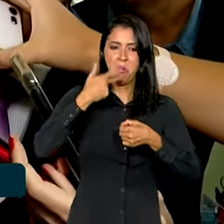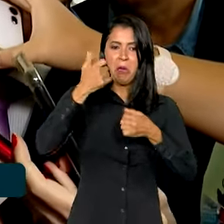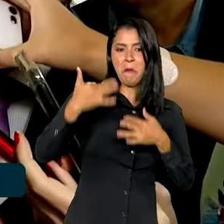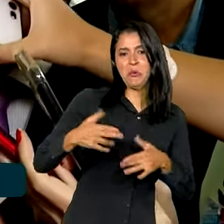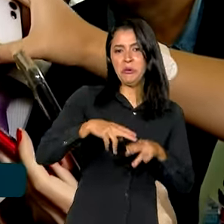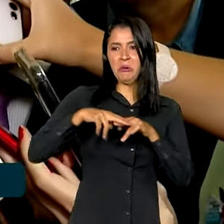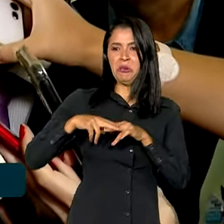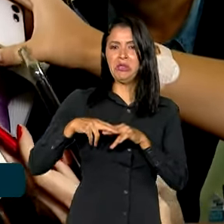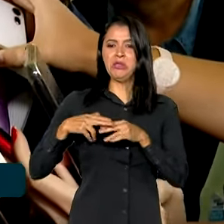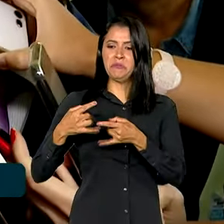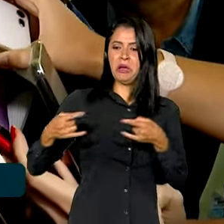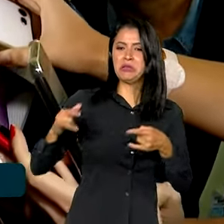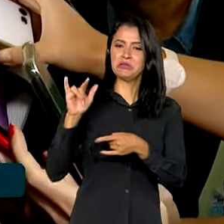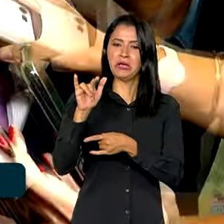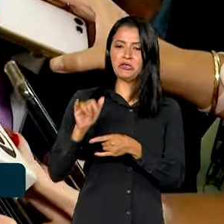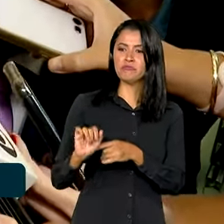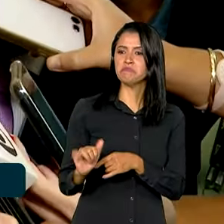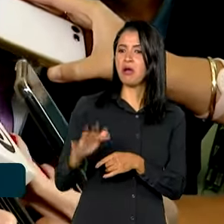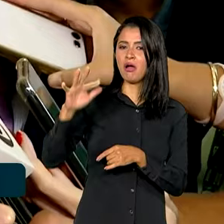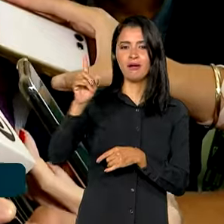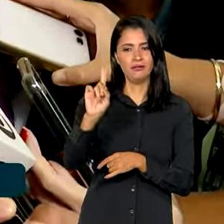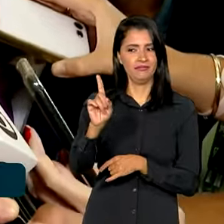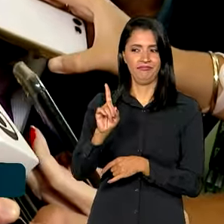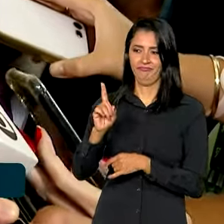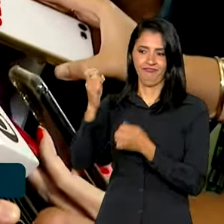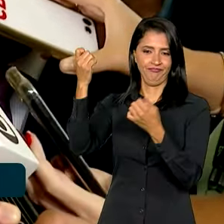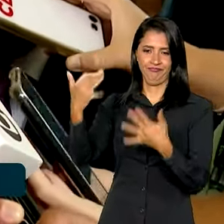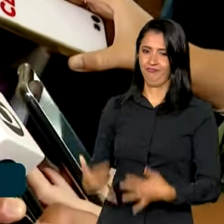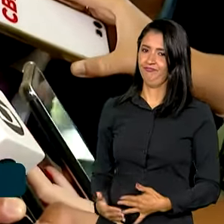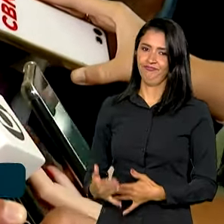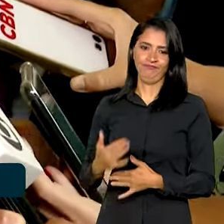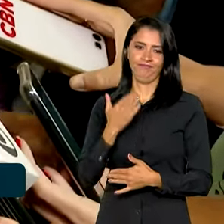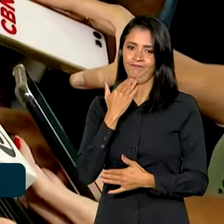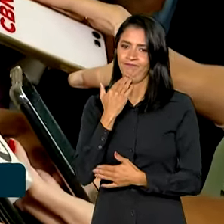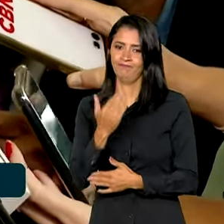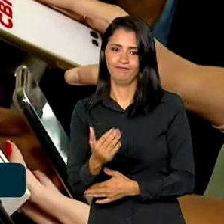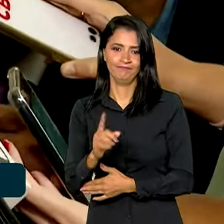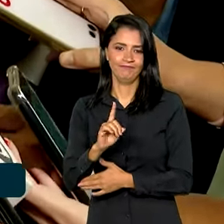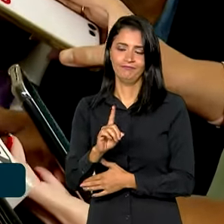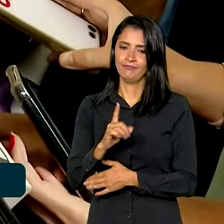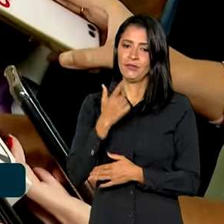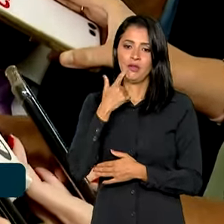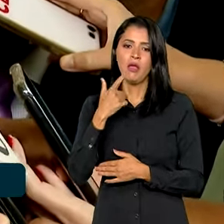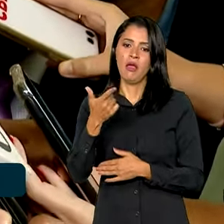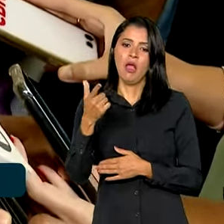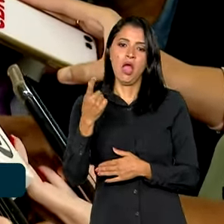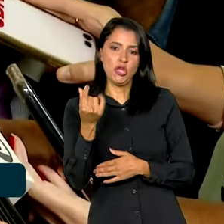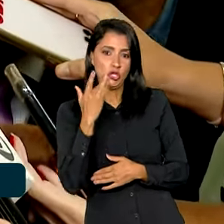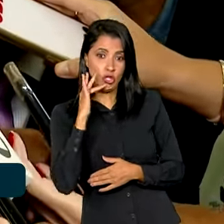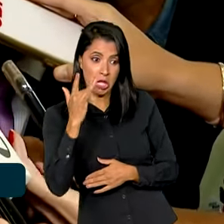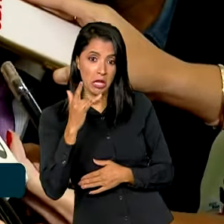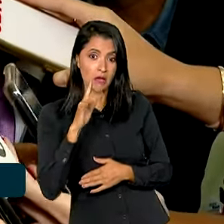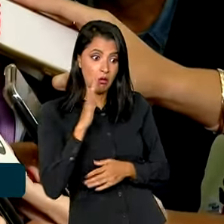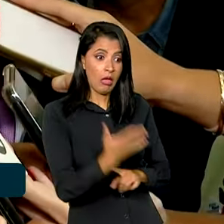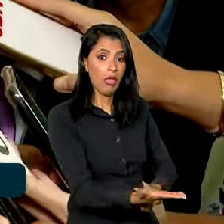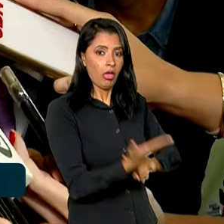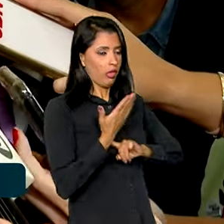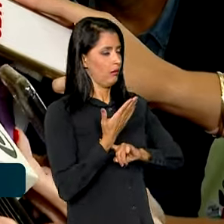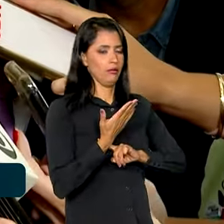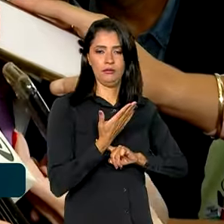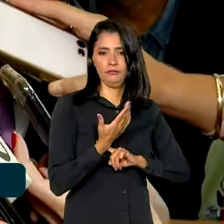justificativa para aumento de custo de passagem aérea. Não existe socorro com o dinheiro do Tesouro. Isso não